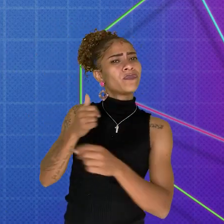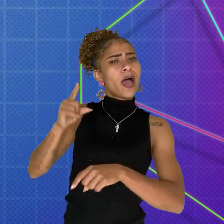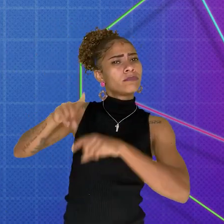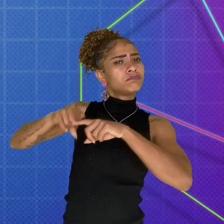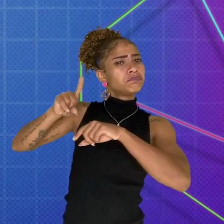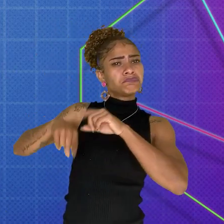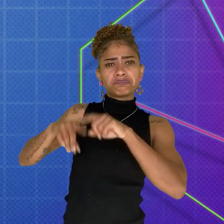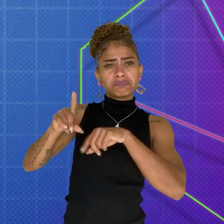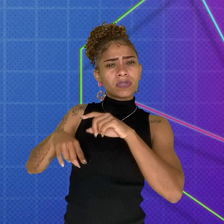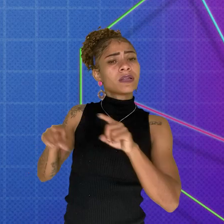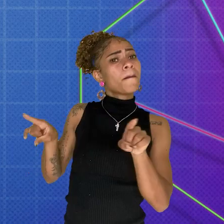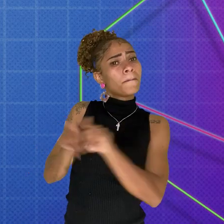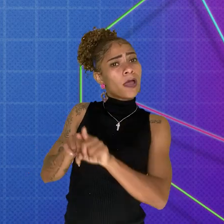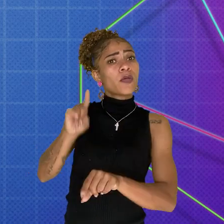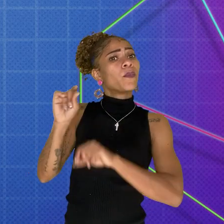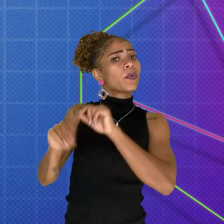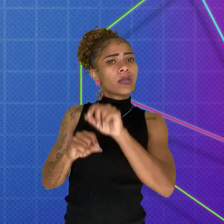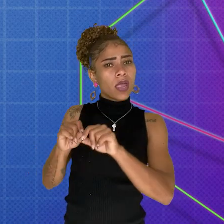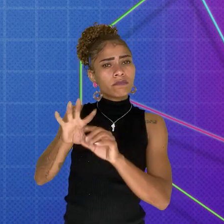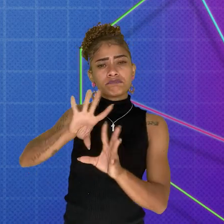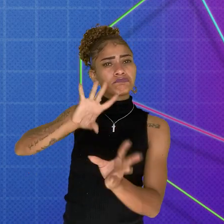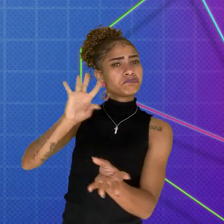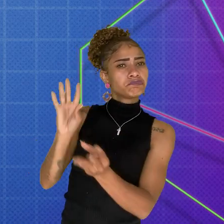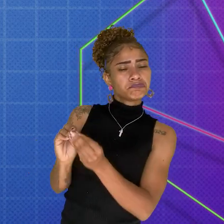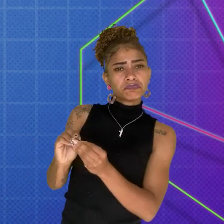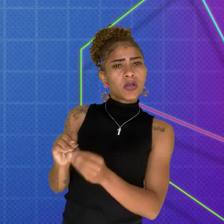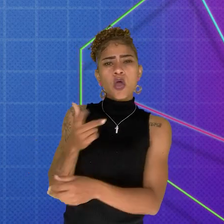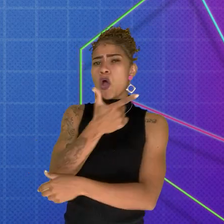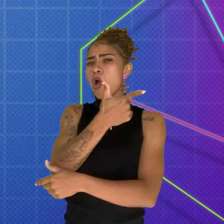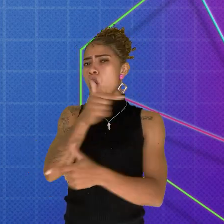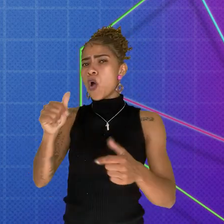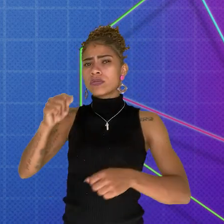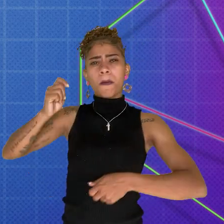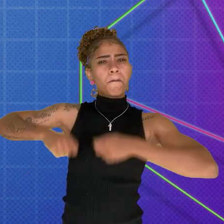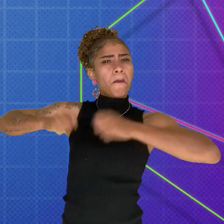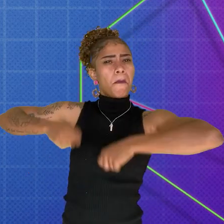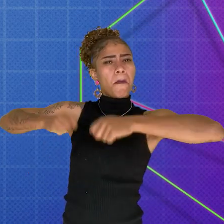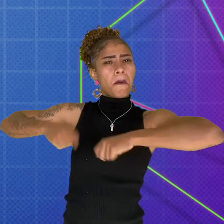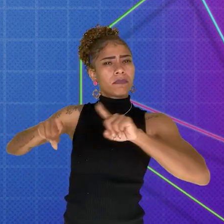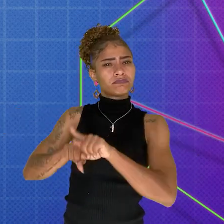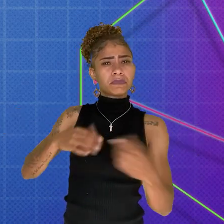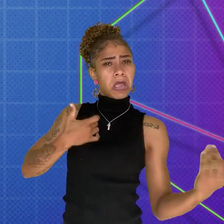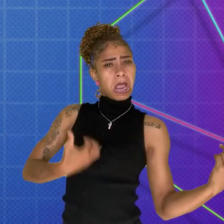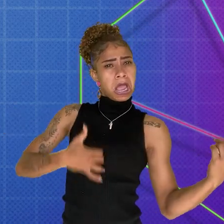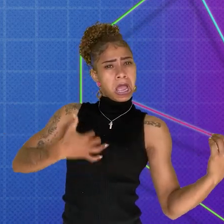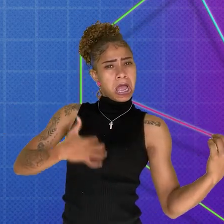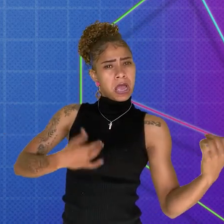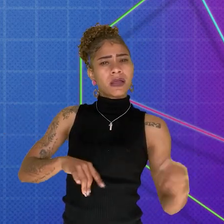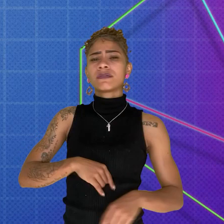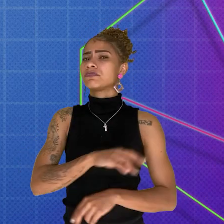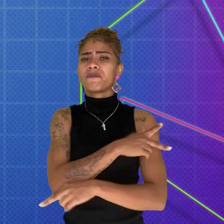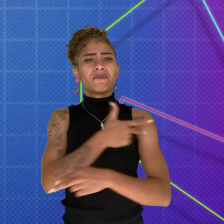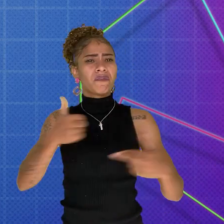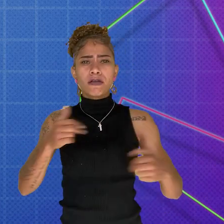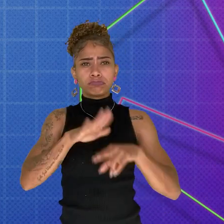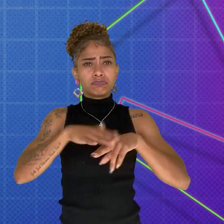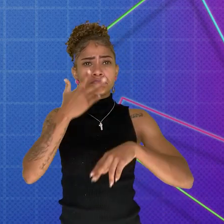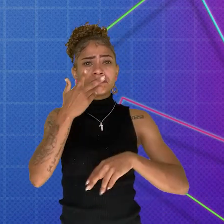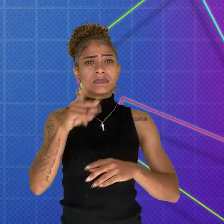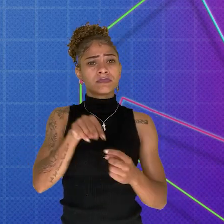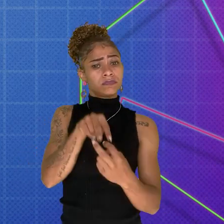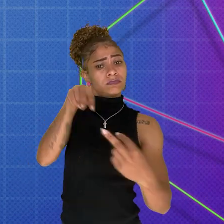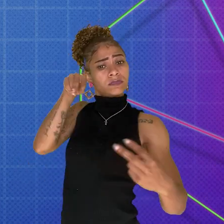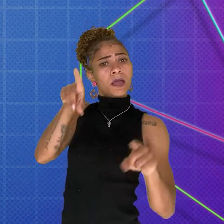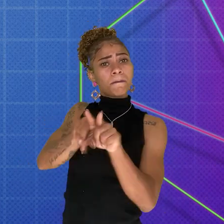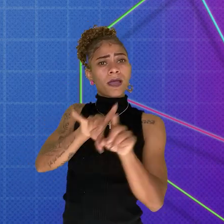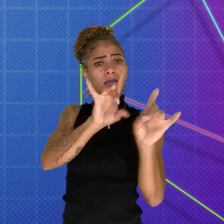tipos de instrumentos musicais, incluindo sintetizadores, samplers, baterias eletrônicas, guitarras eletrônicas e instrumentos